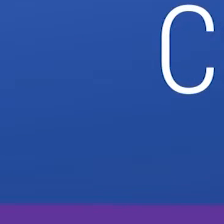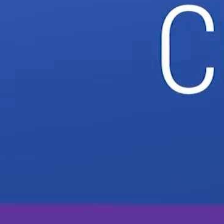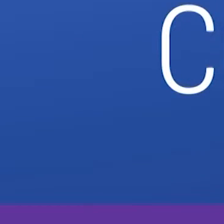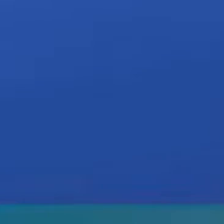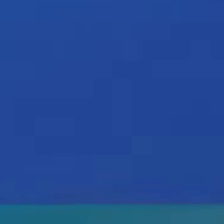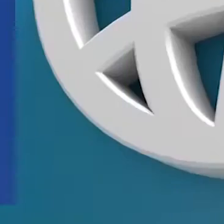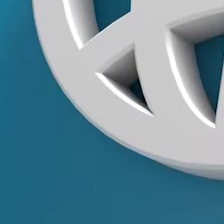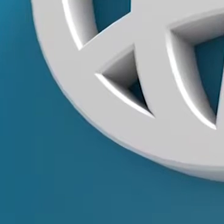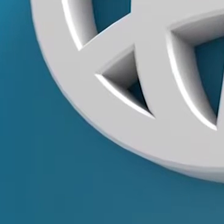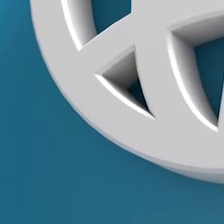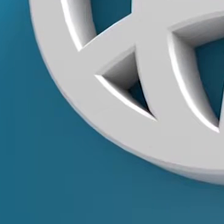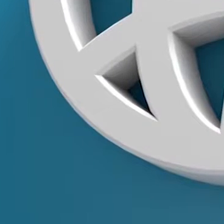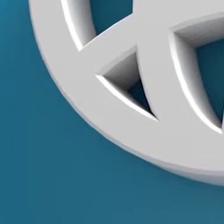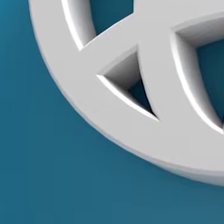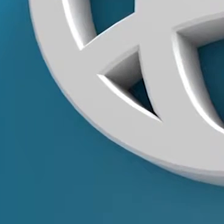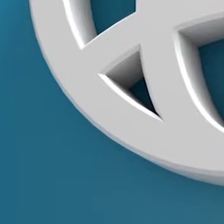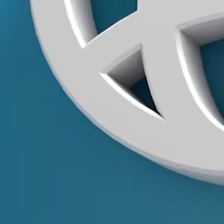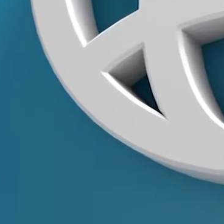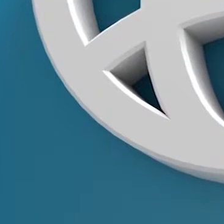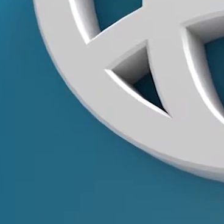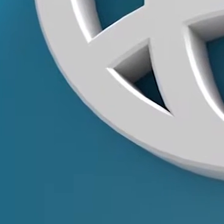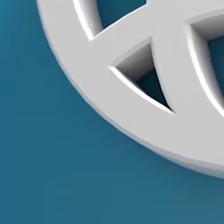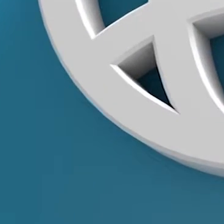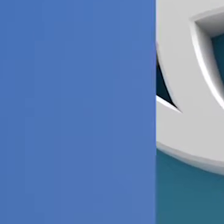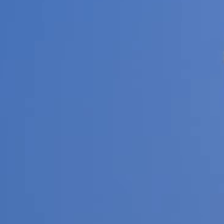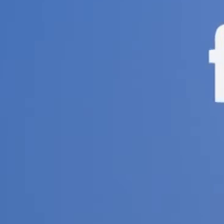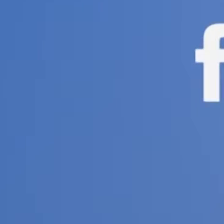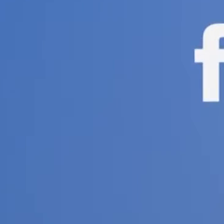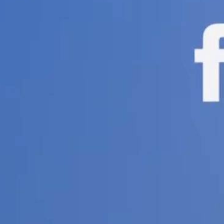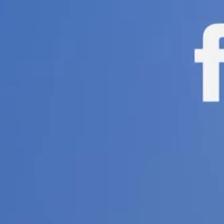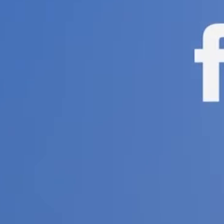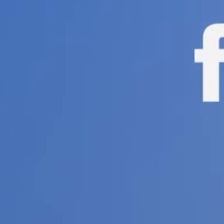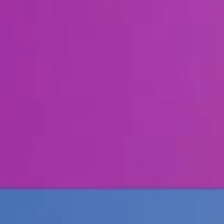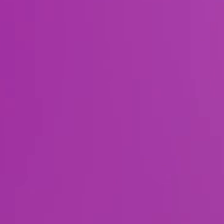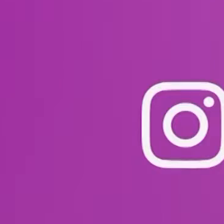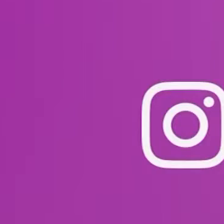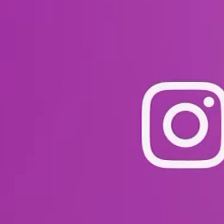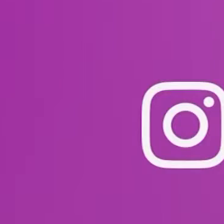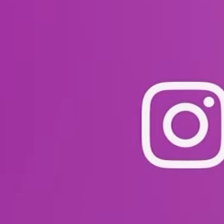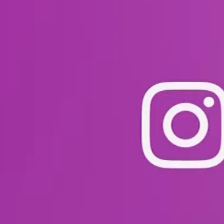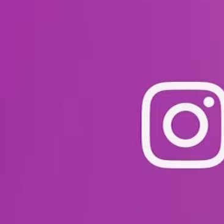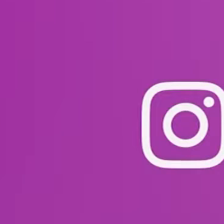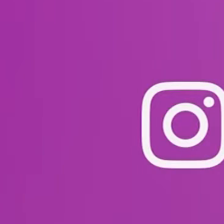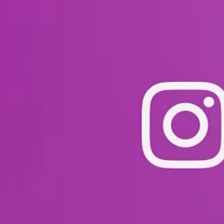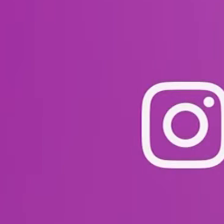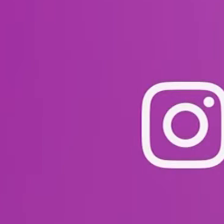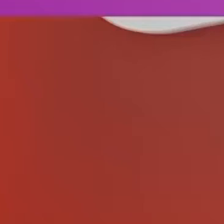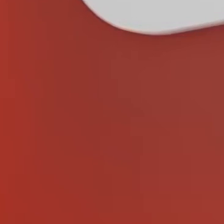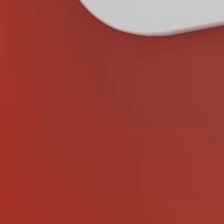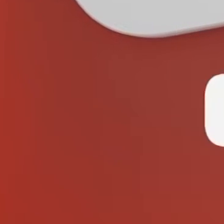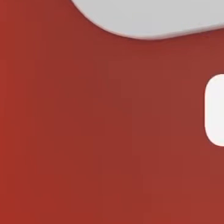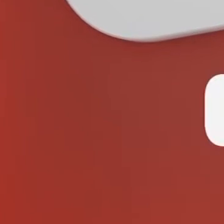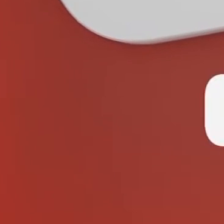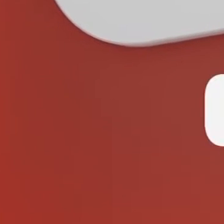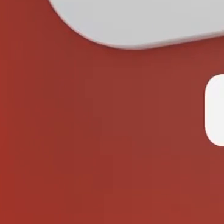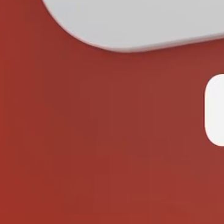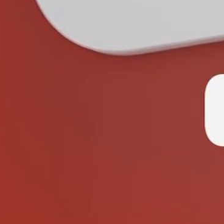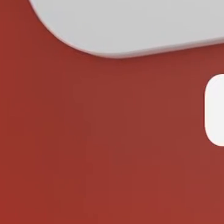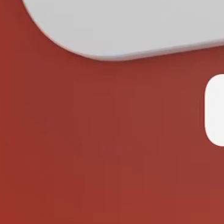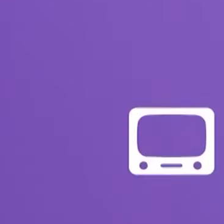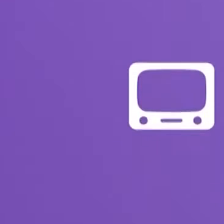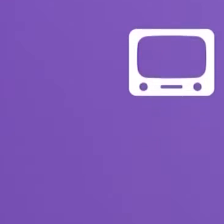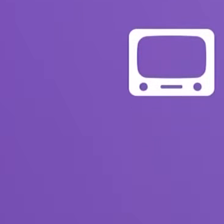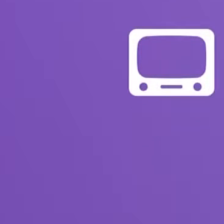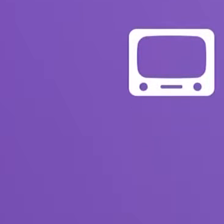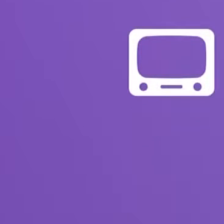acontece na Câmara pelo site e pelas nossas redes sociais, como Facebook, Instagram, YouTube,